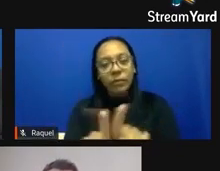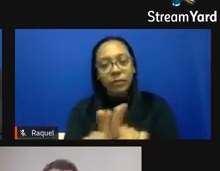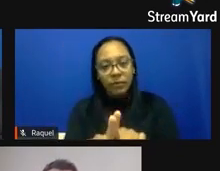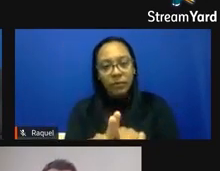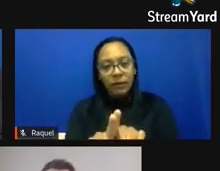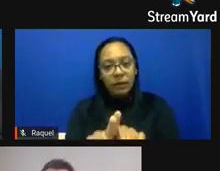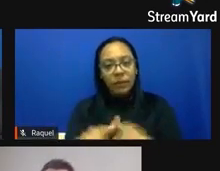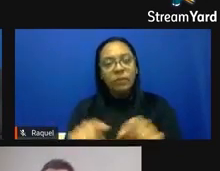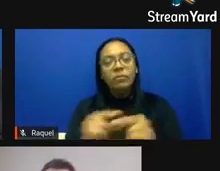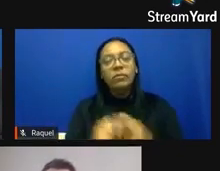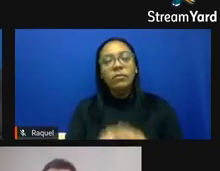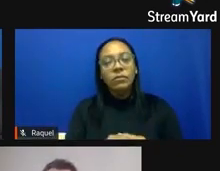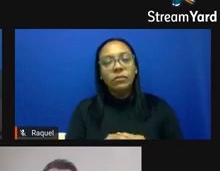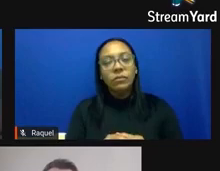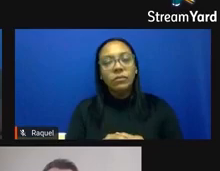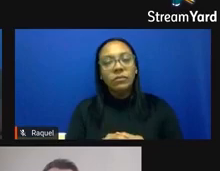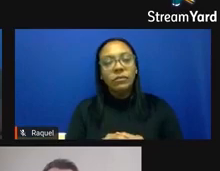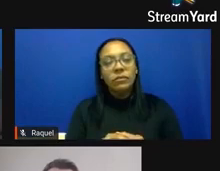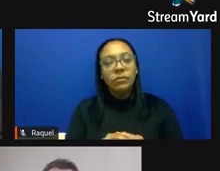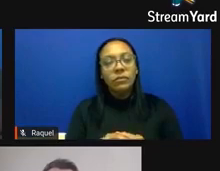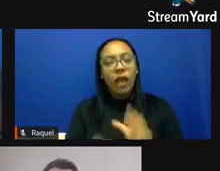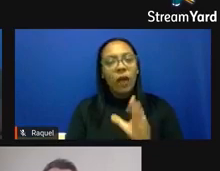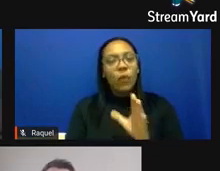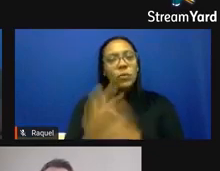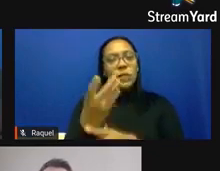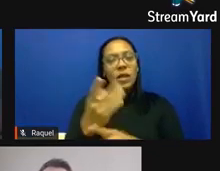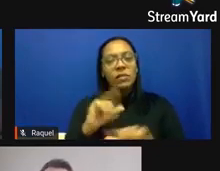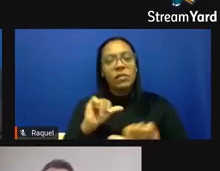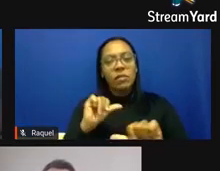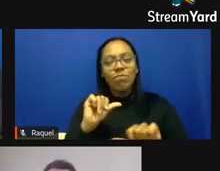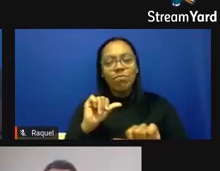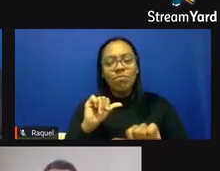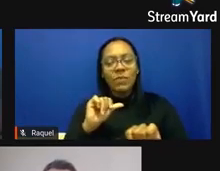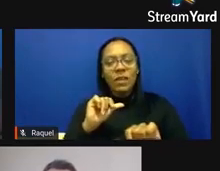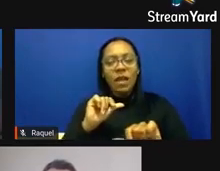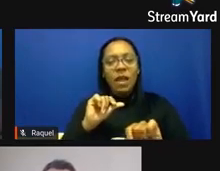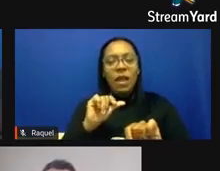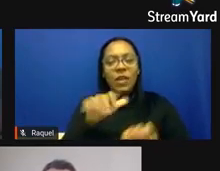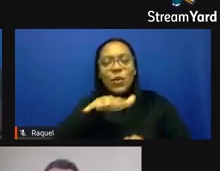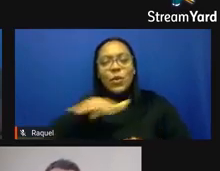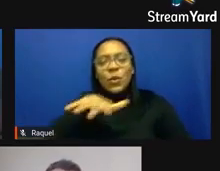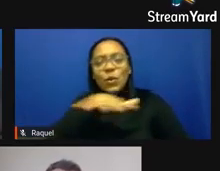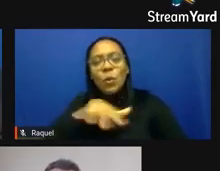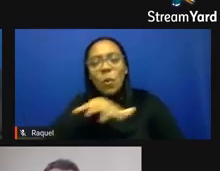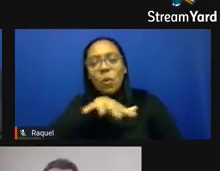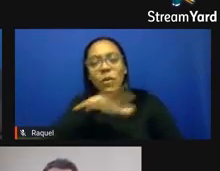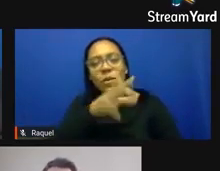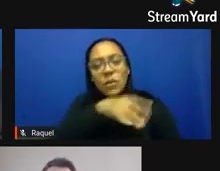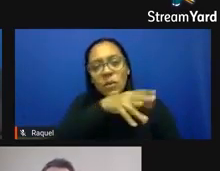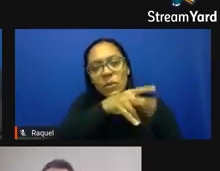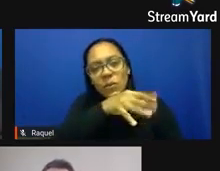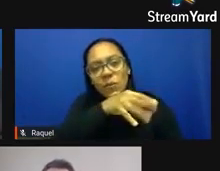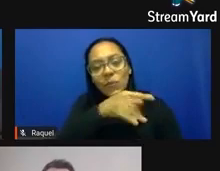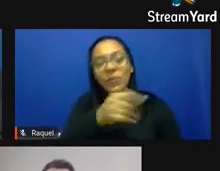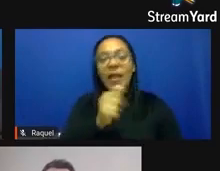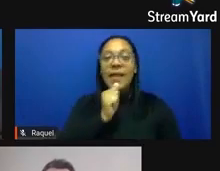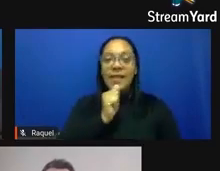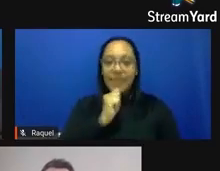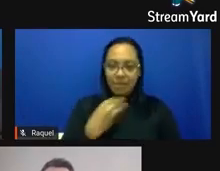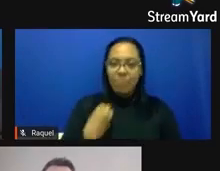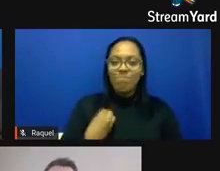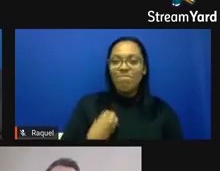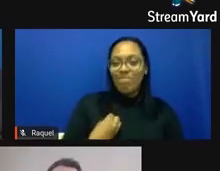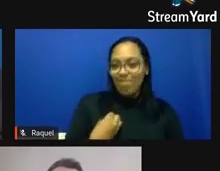repliquem situações muito ruins que a gente vivencia na nossa sociedade ainda, infelizmente,